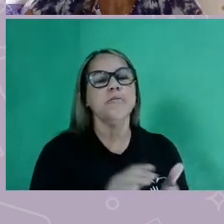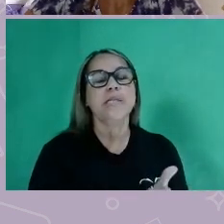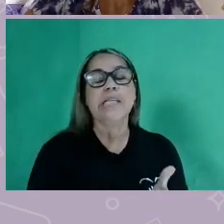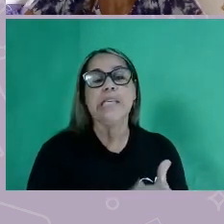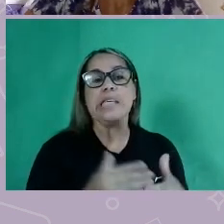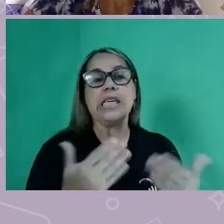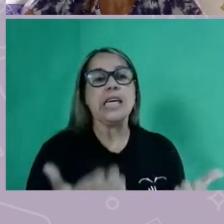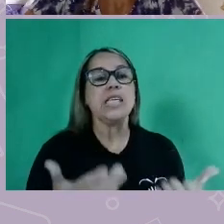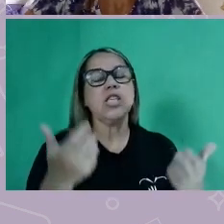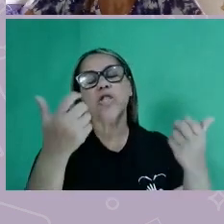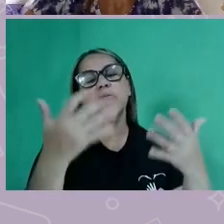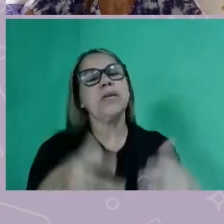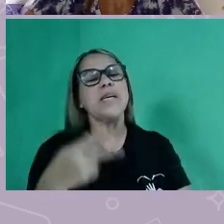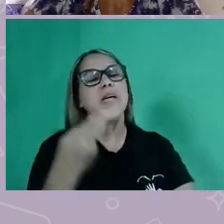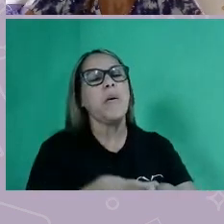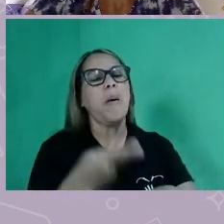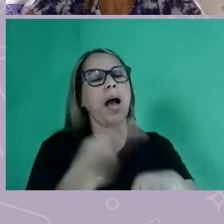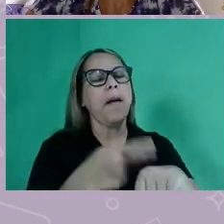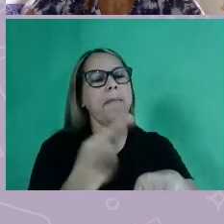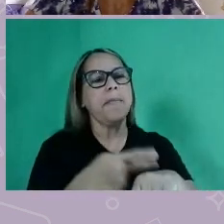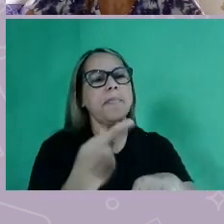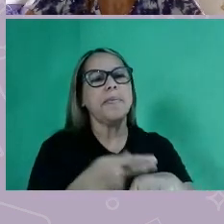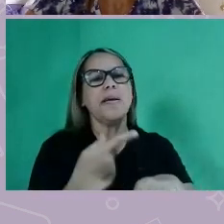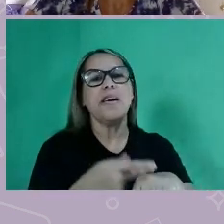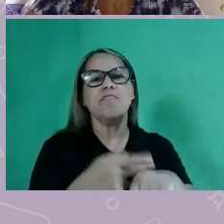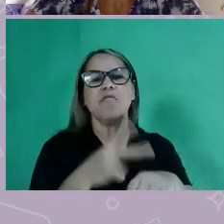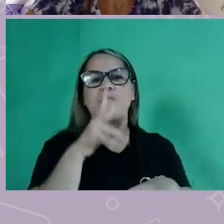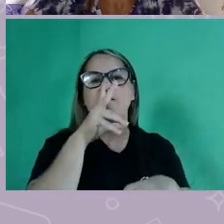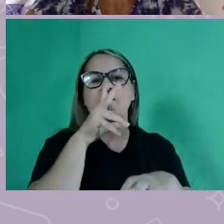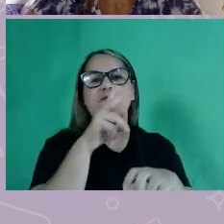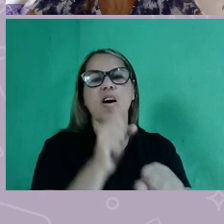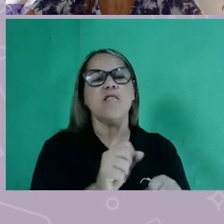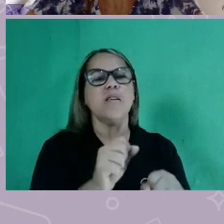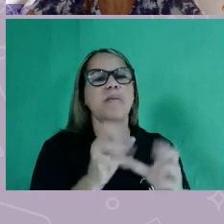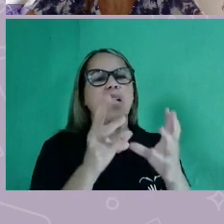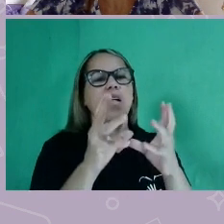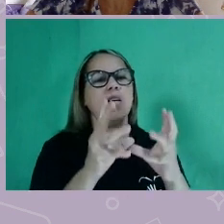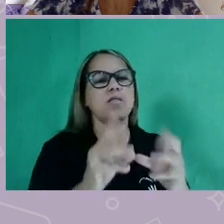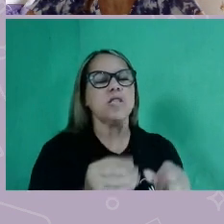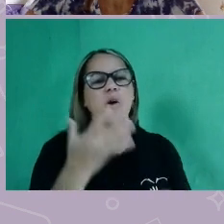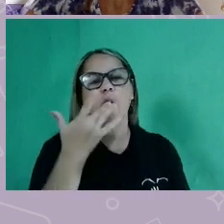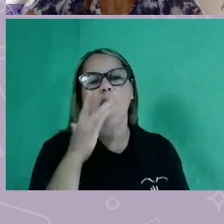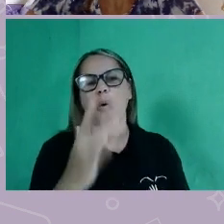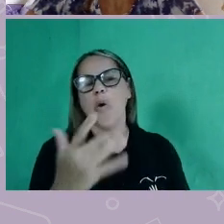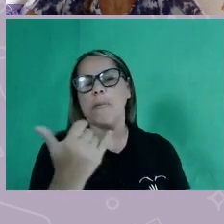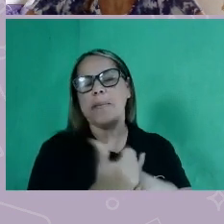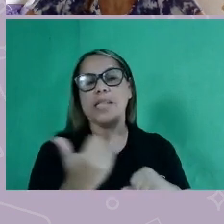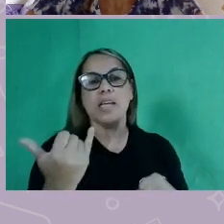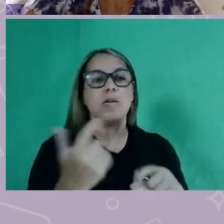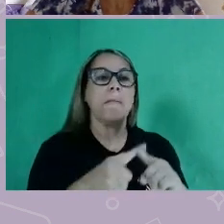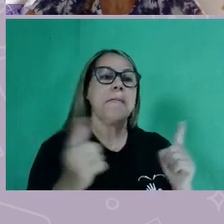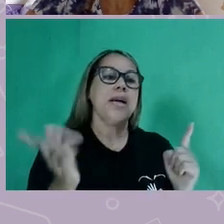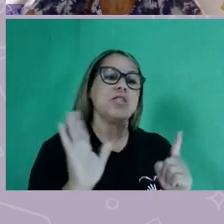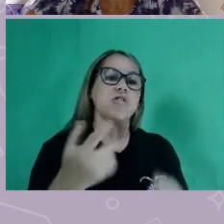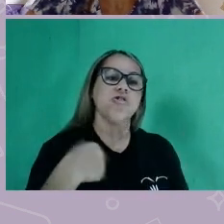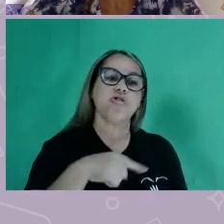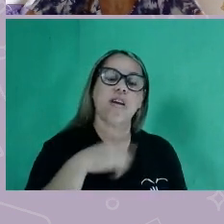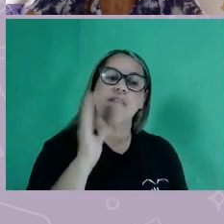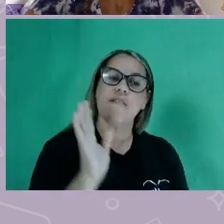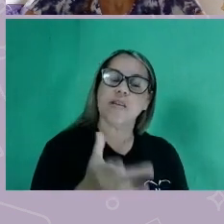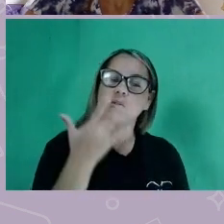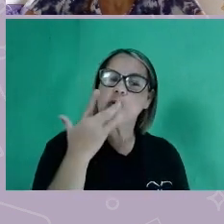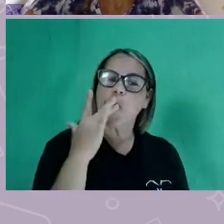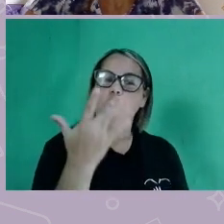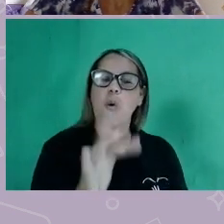ele diz que a prata é um oxidante suficientemente forte para oxidar o ouro metálico né a gente já viu que o